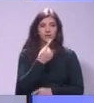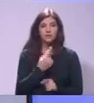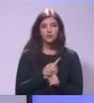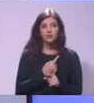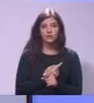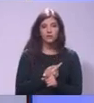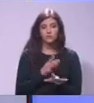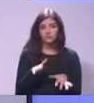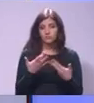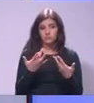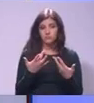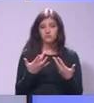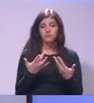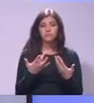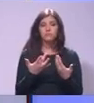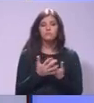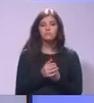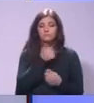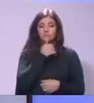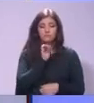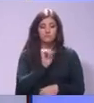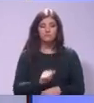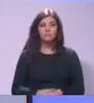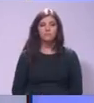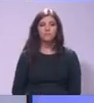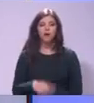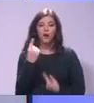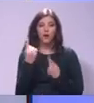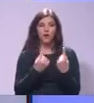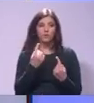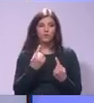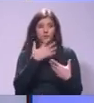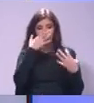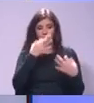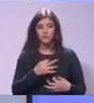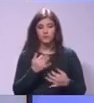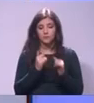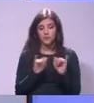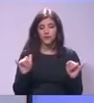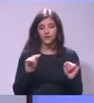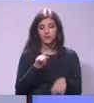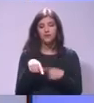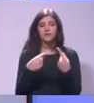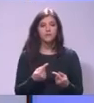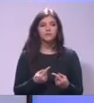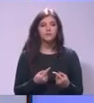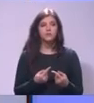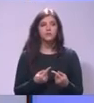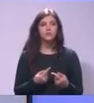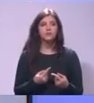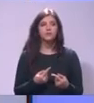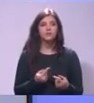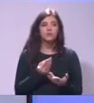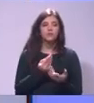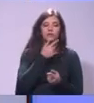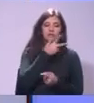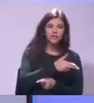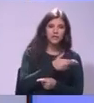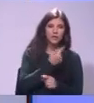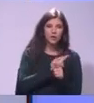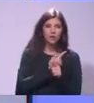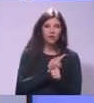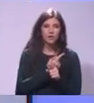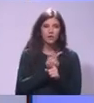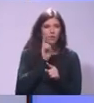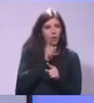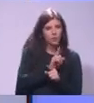que eles querem por muito que alguns queiram afirmou a intendente depois façam faça umas críticas em coisas que não são